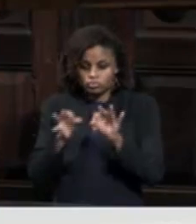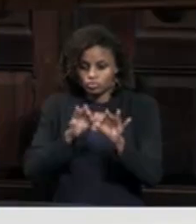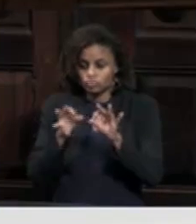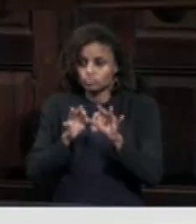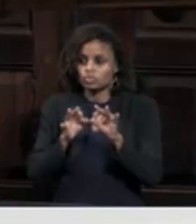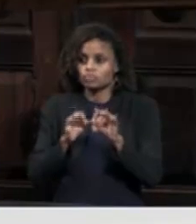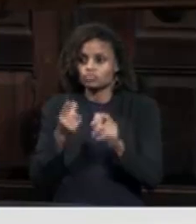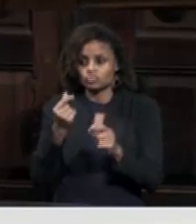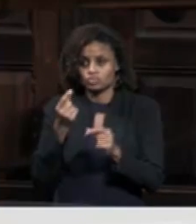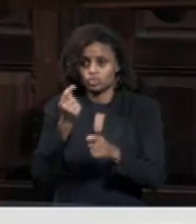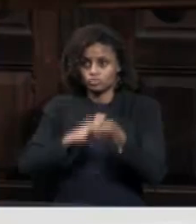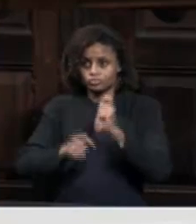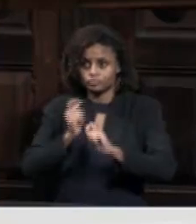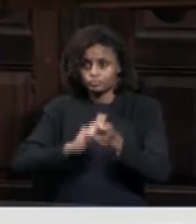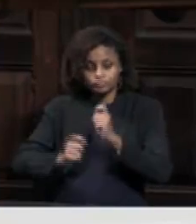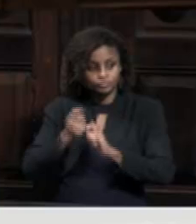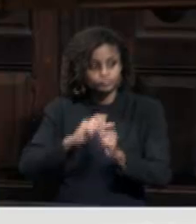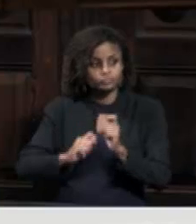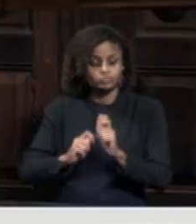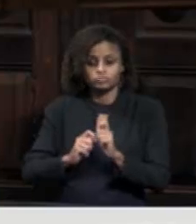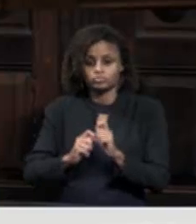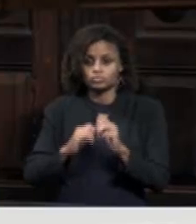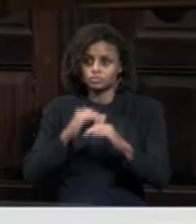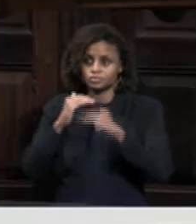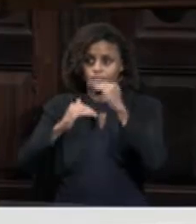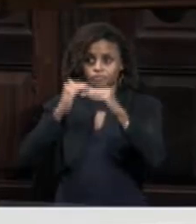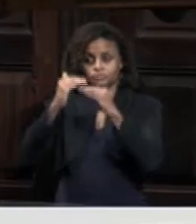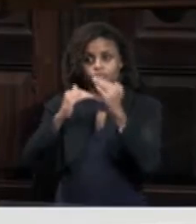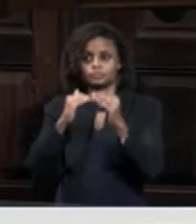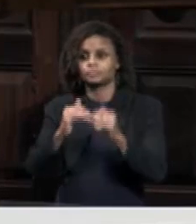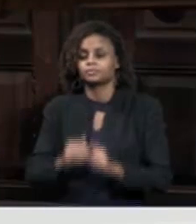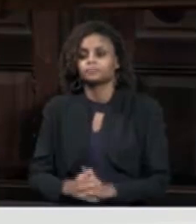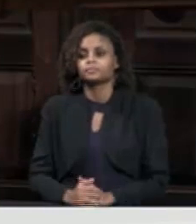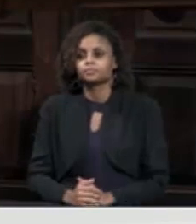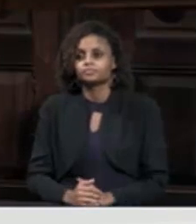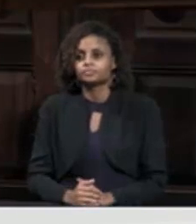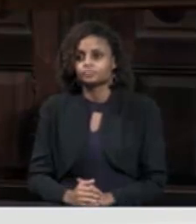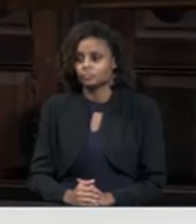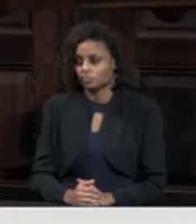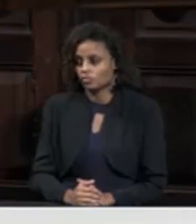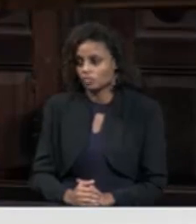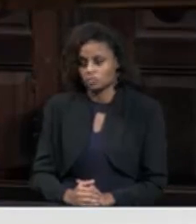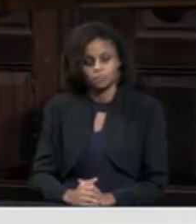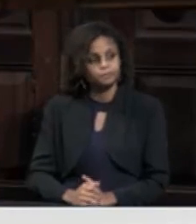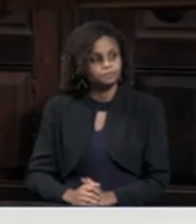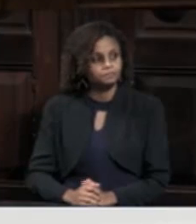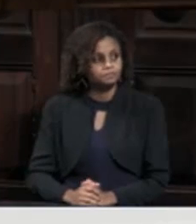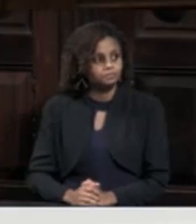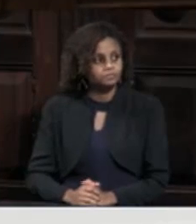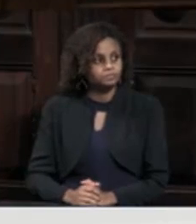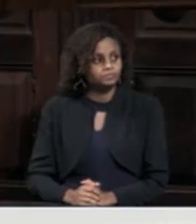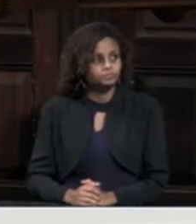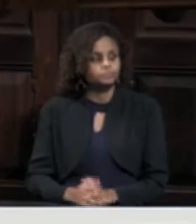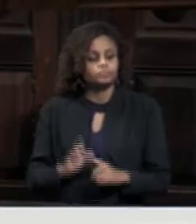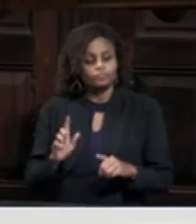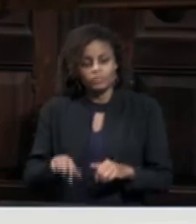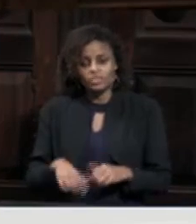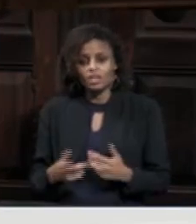outra militar na área da segurança pública. Esse é o fim